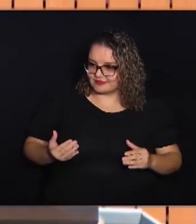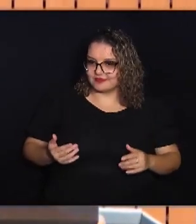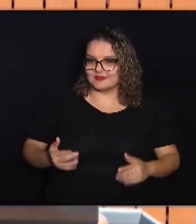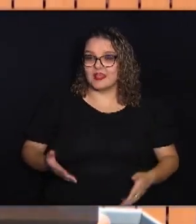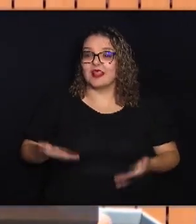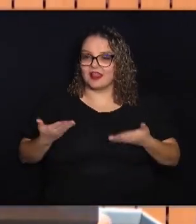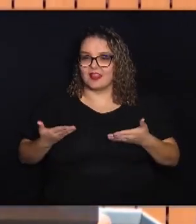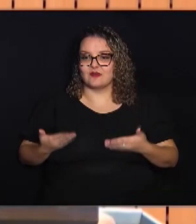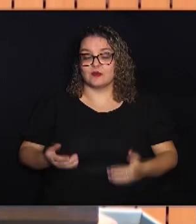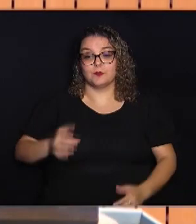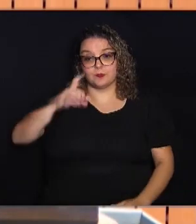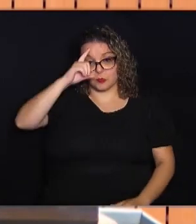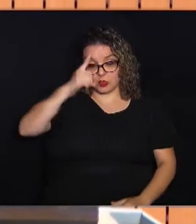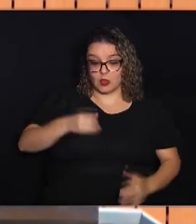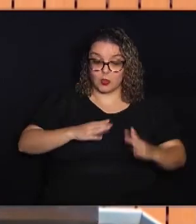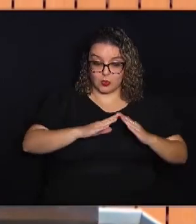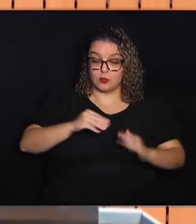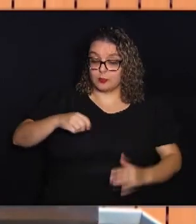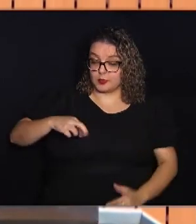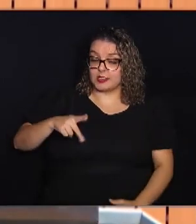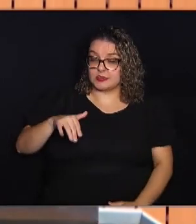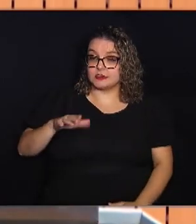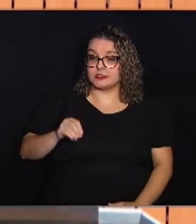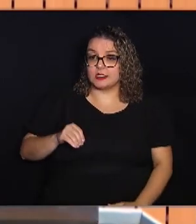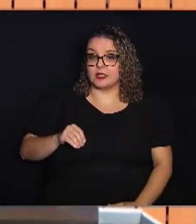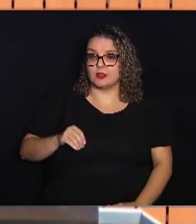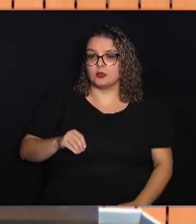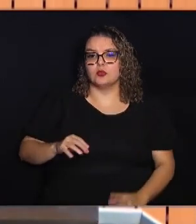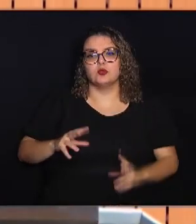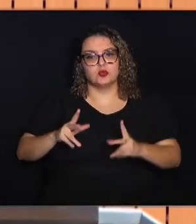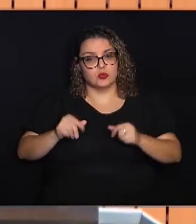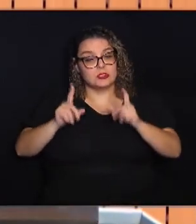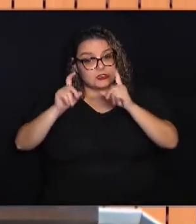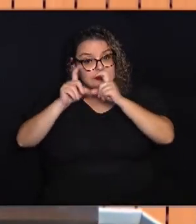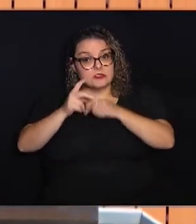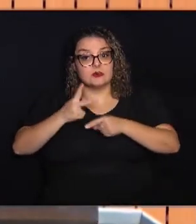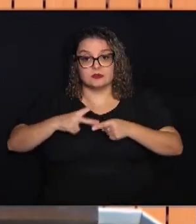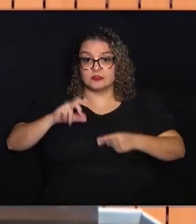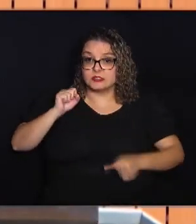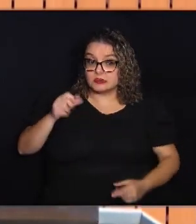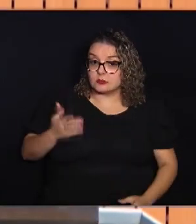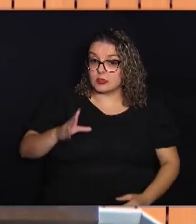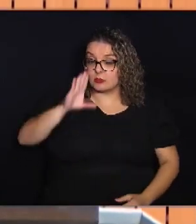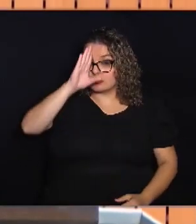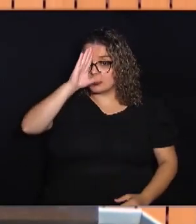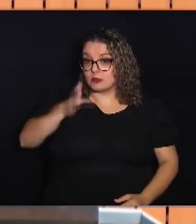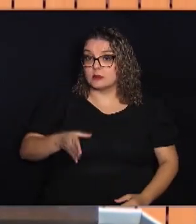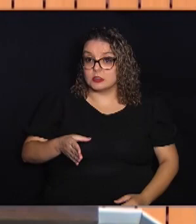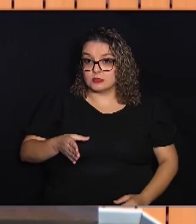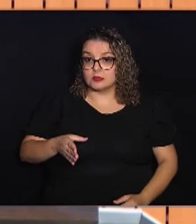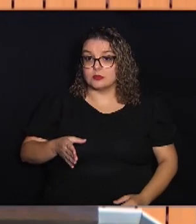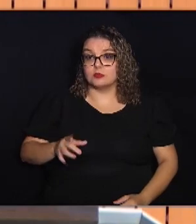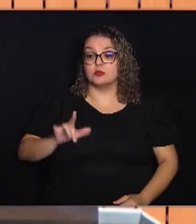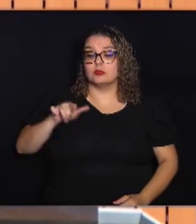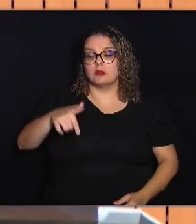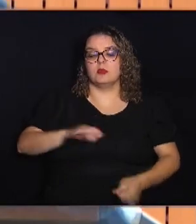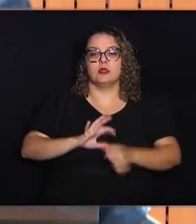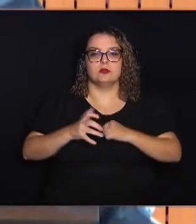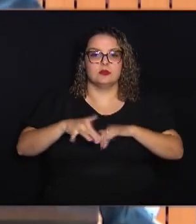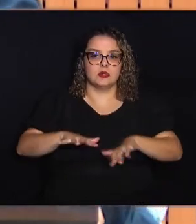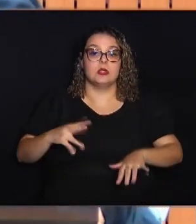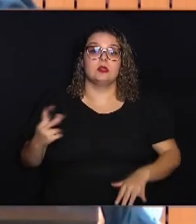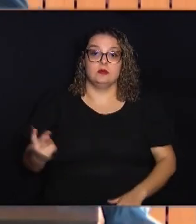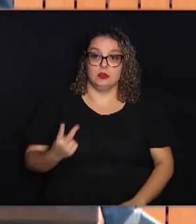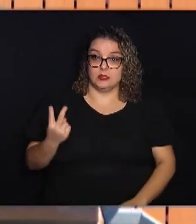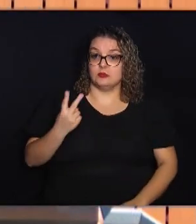O proprietário Marcelo Soares resgatou as dificuldades vencidas, principalmente no pós-pandemia, e valorizou